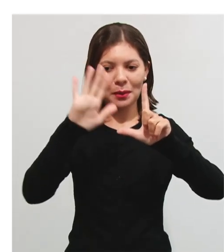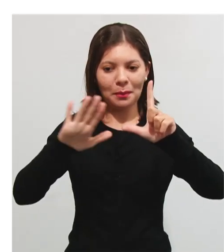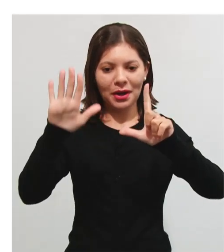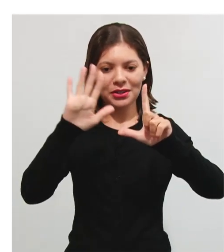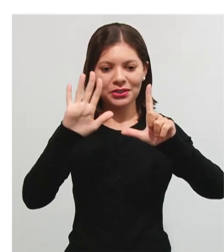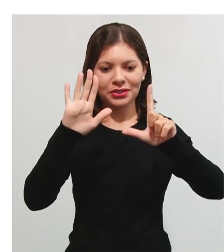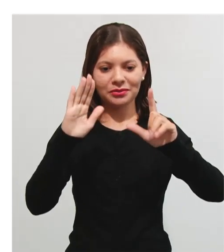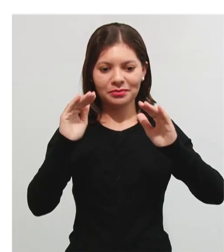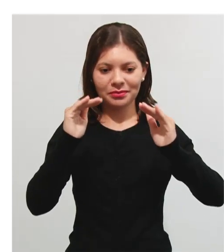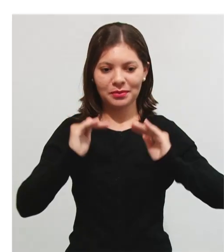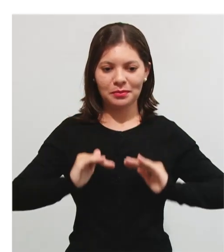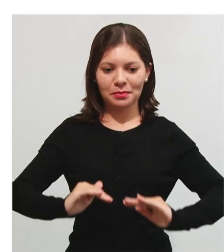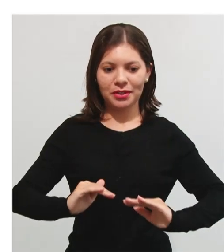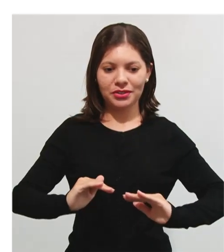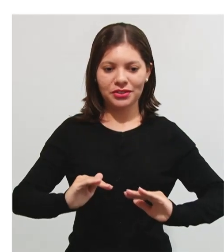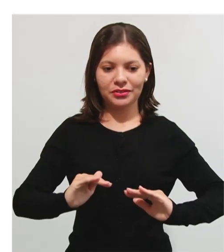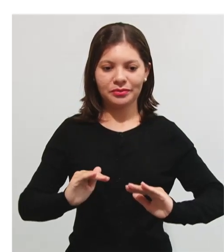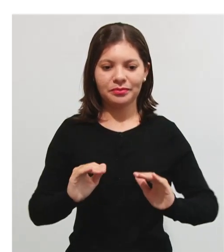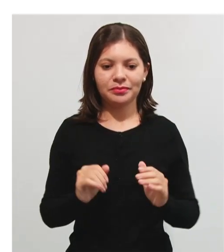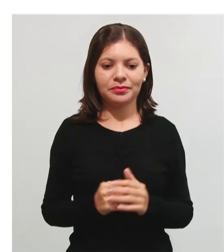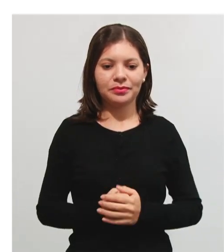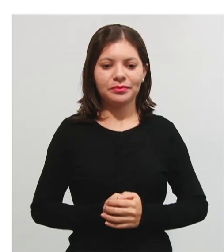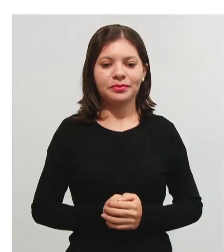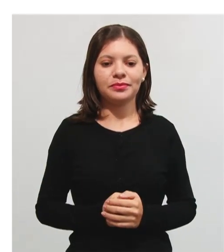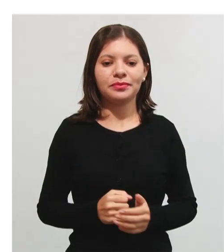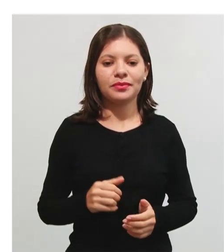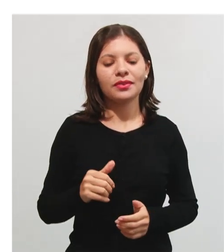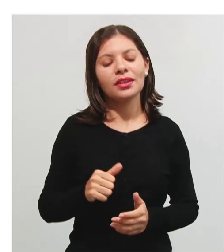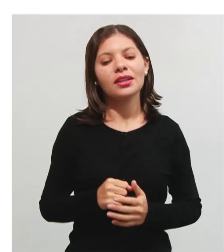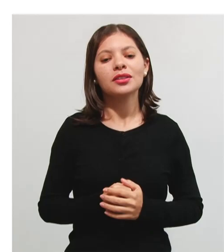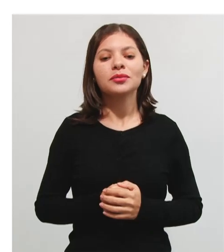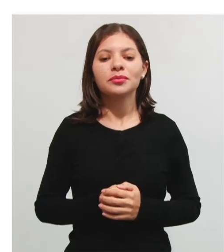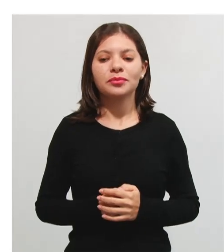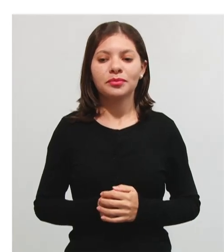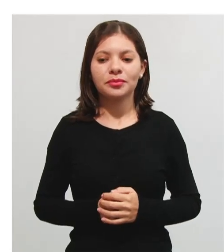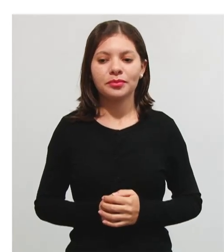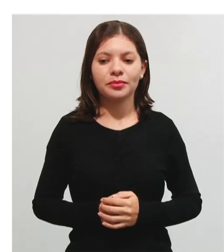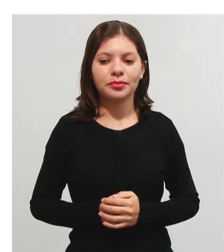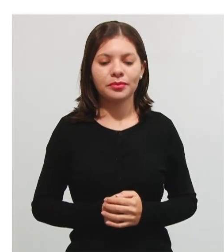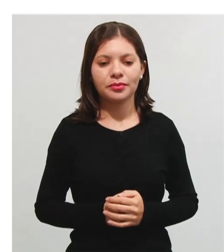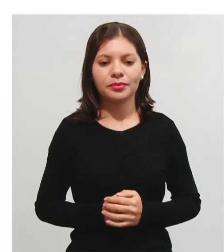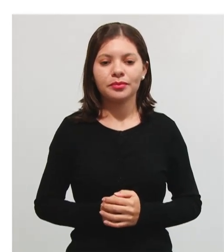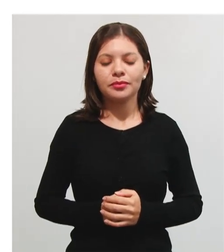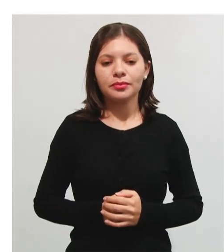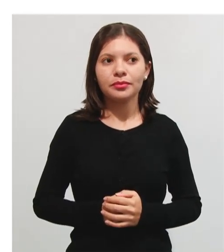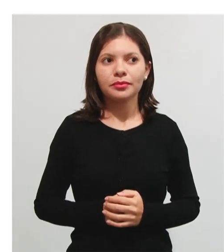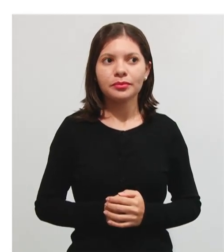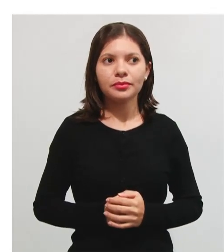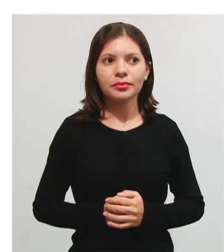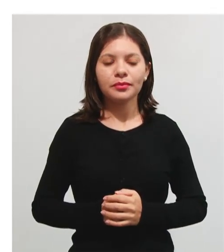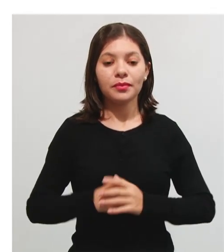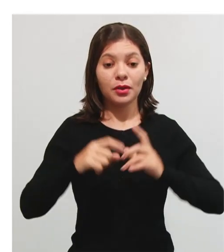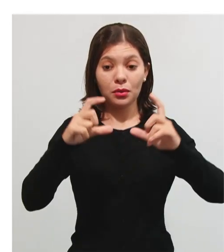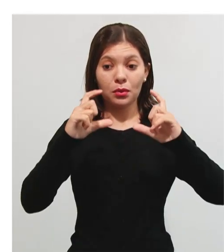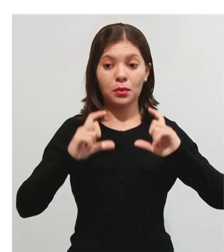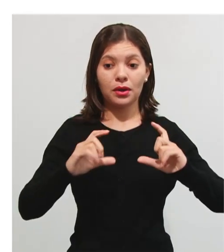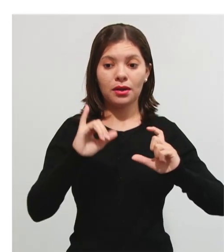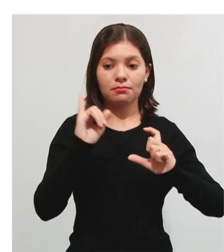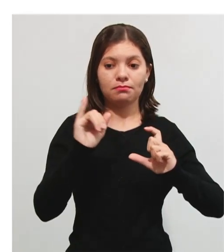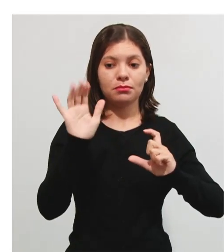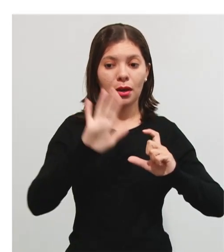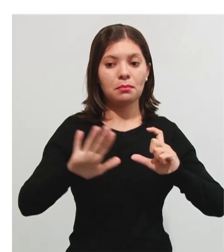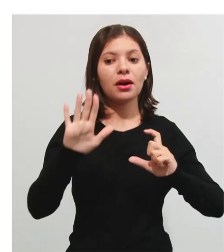né, criado na plataforma DALL-E, que é do Bing, que é uma inteligência artificial. Fiz questão de colocar algumas imagens